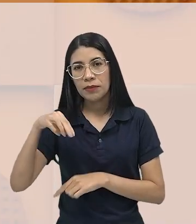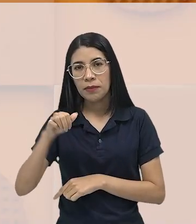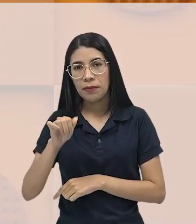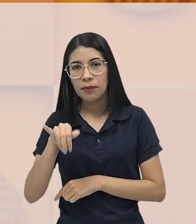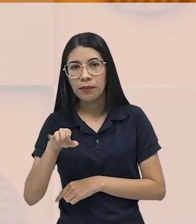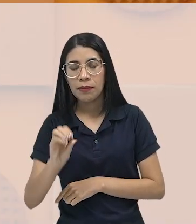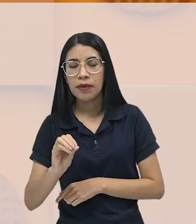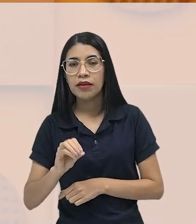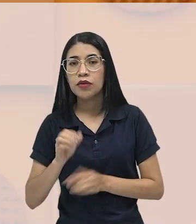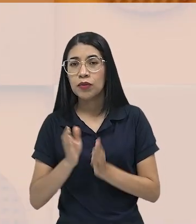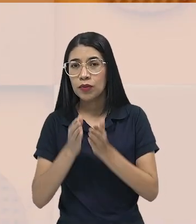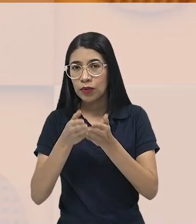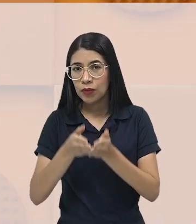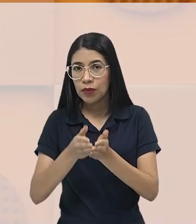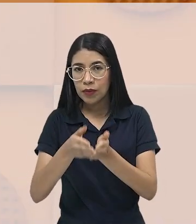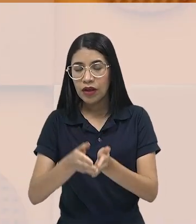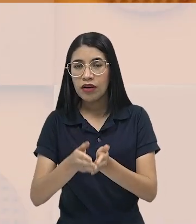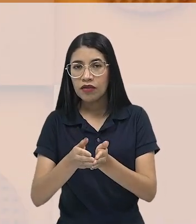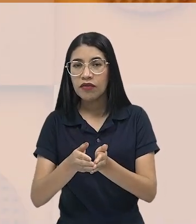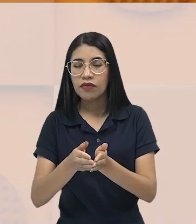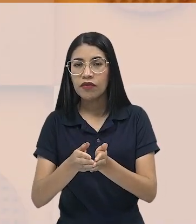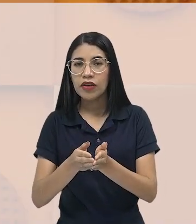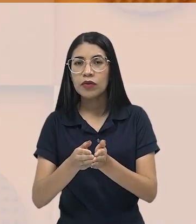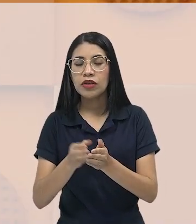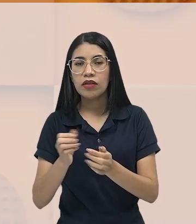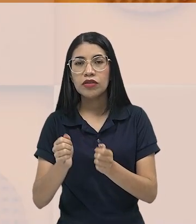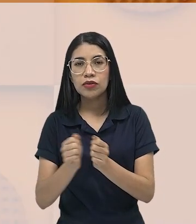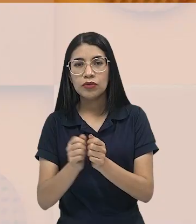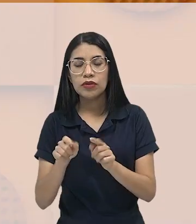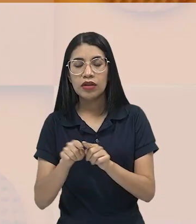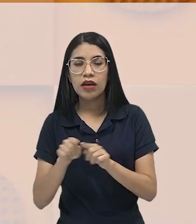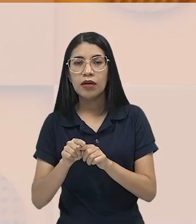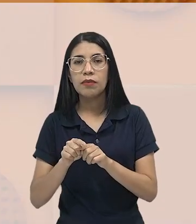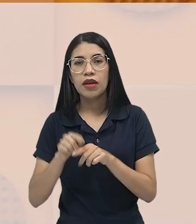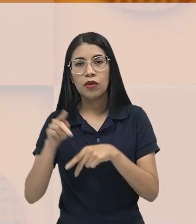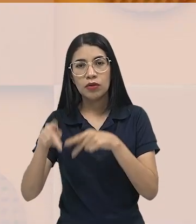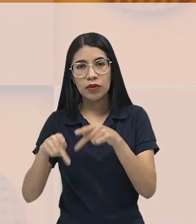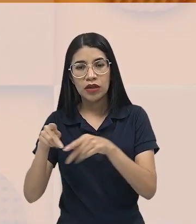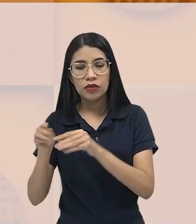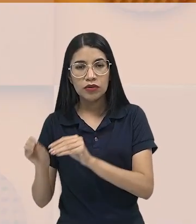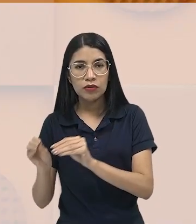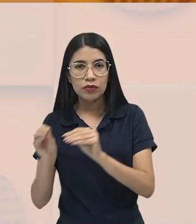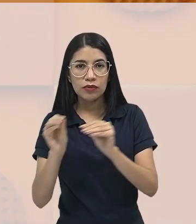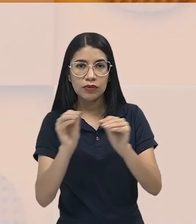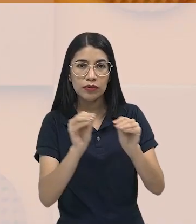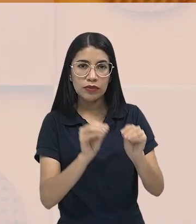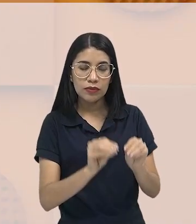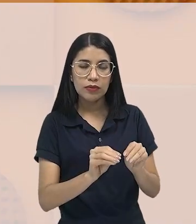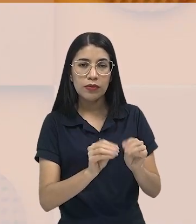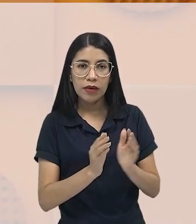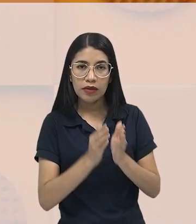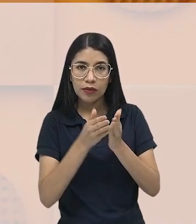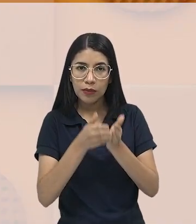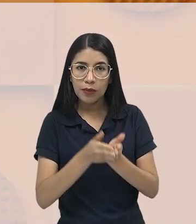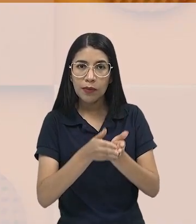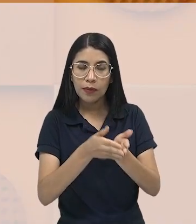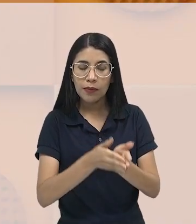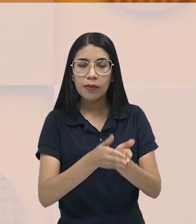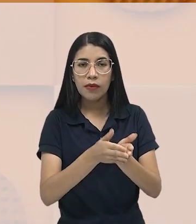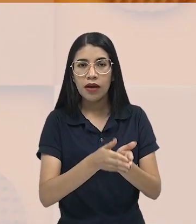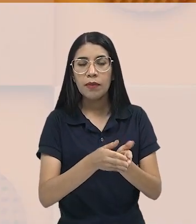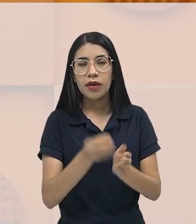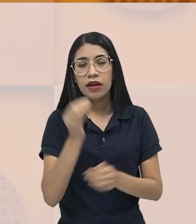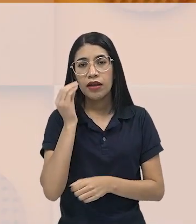Esse navio, ele vai trazer esses peregrinos, né? E aí eles vêm justamente por conta de